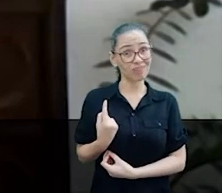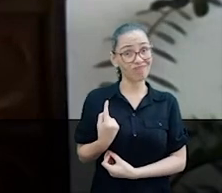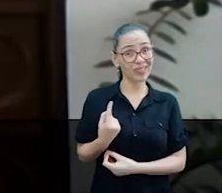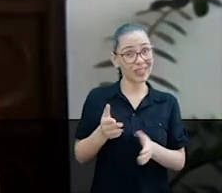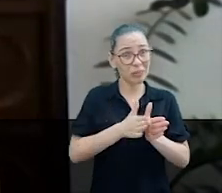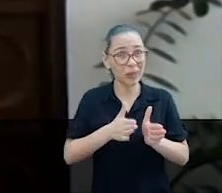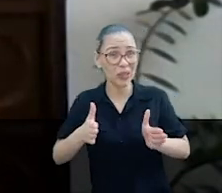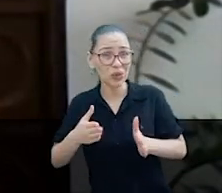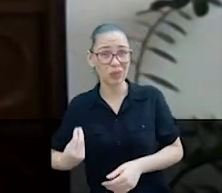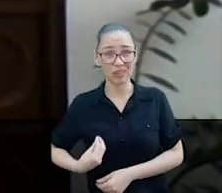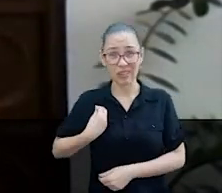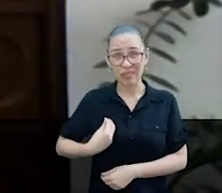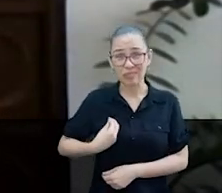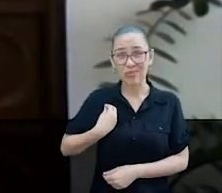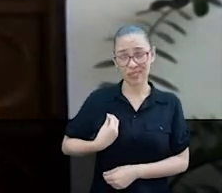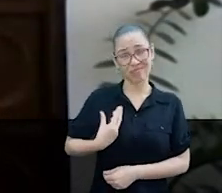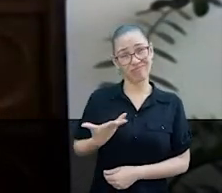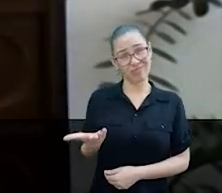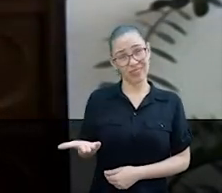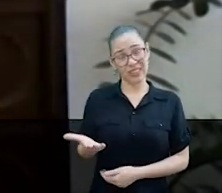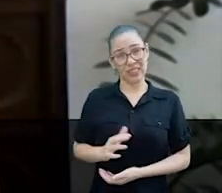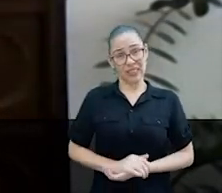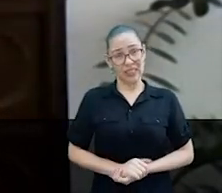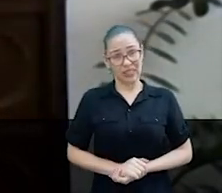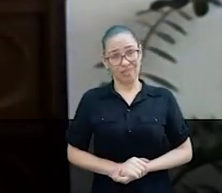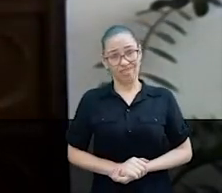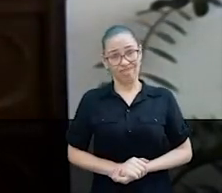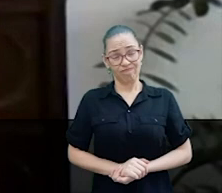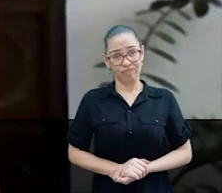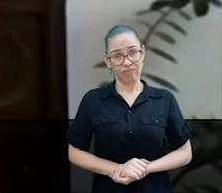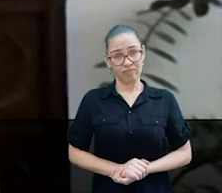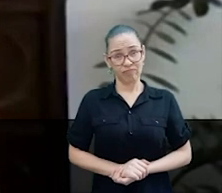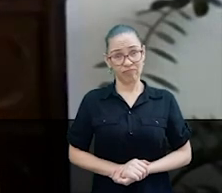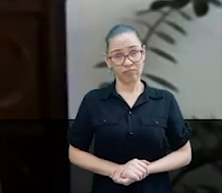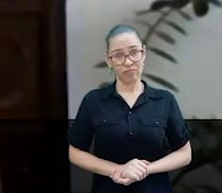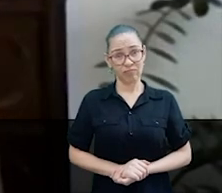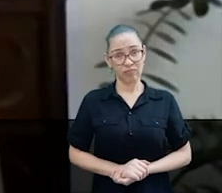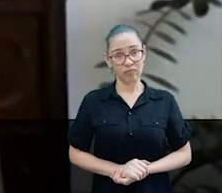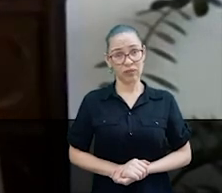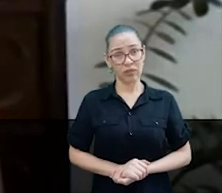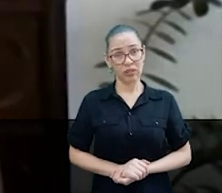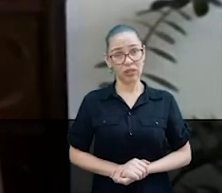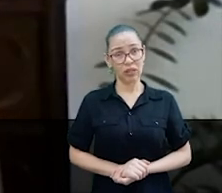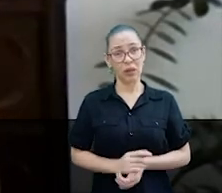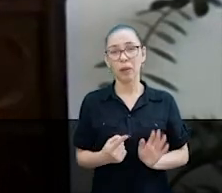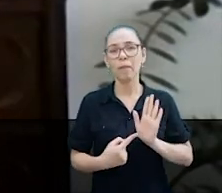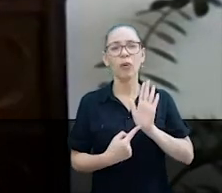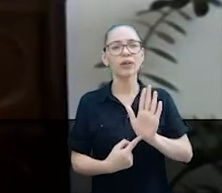família e a forma como a gente vive essa nossa tragédia particular, ela